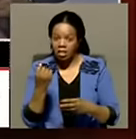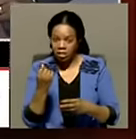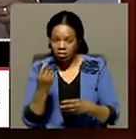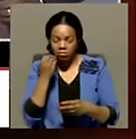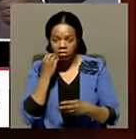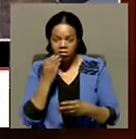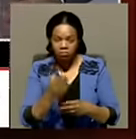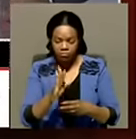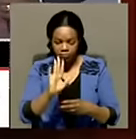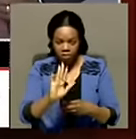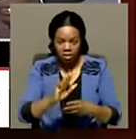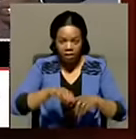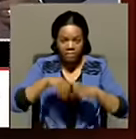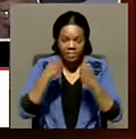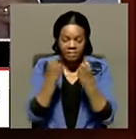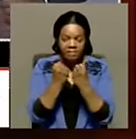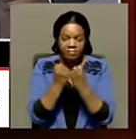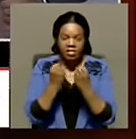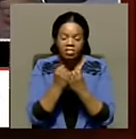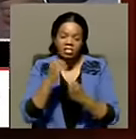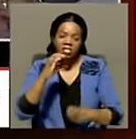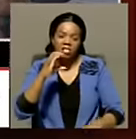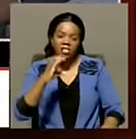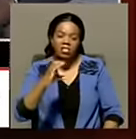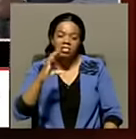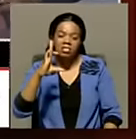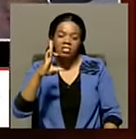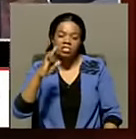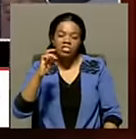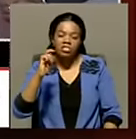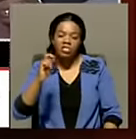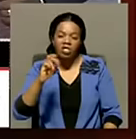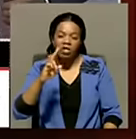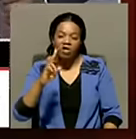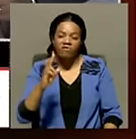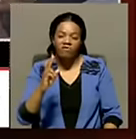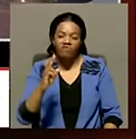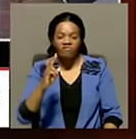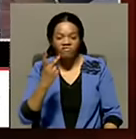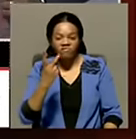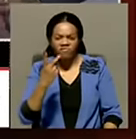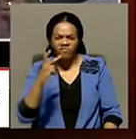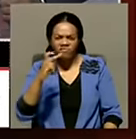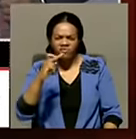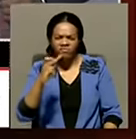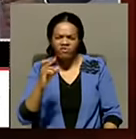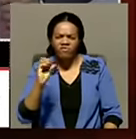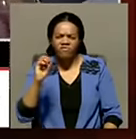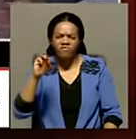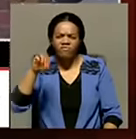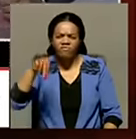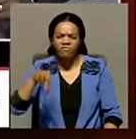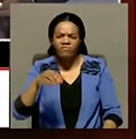Chevron explora petróleo em Angola há cerca de 68, 69 anos, mas hoje os dois